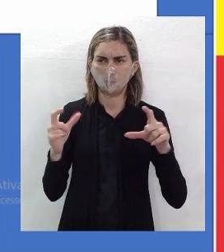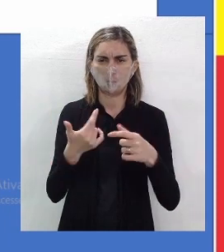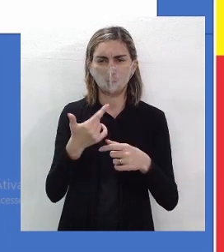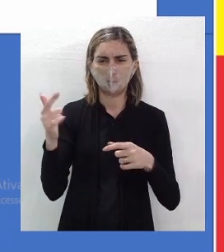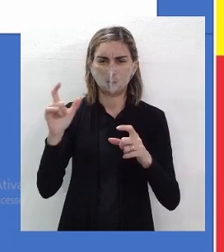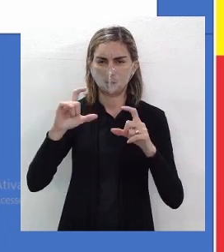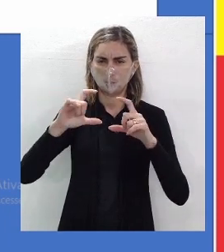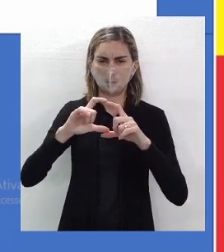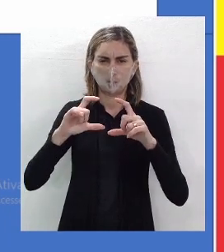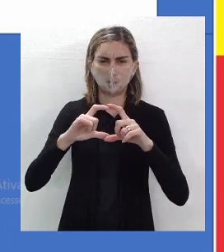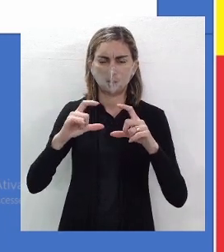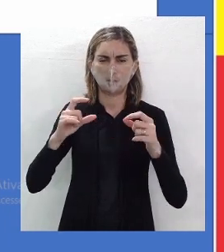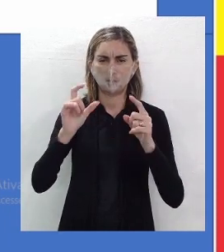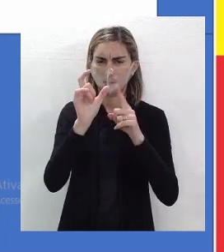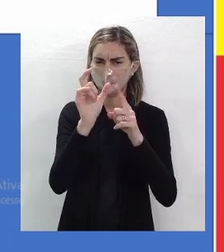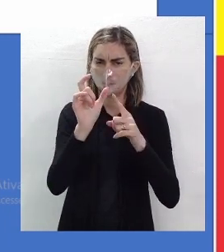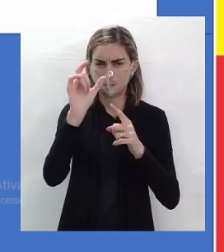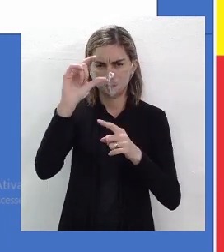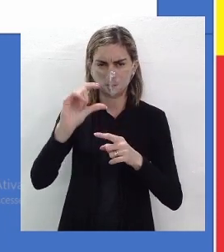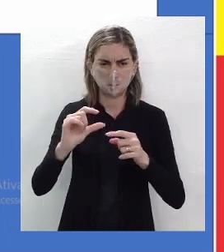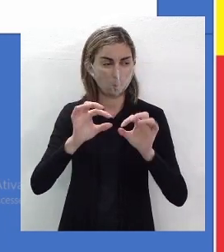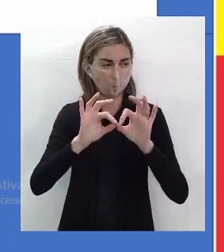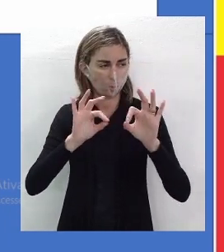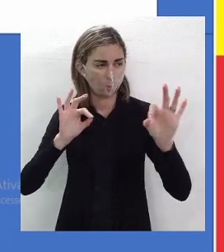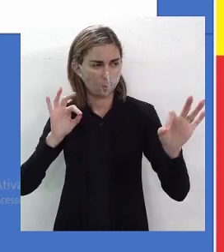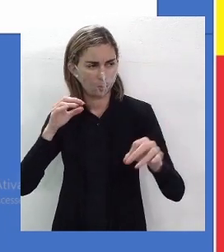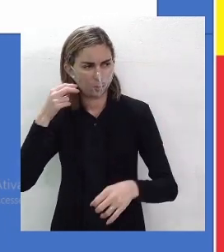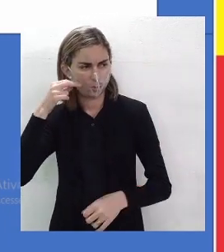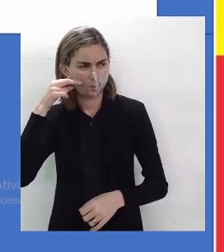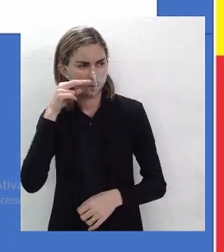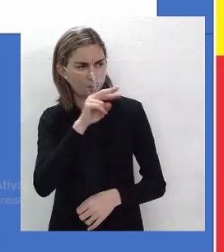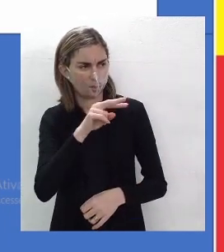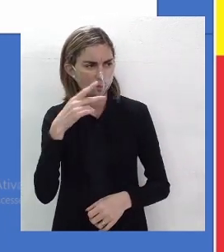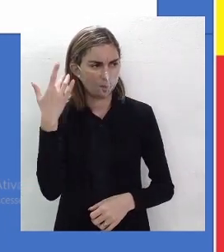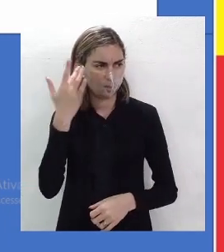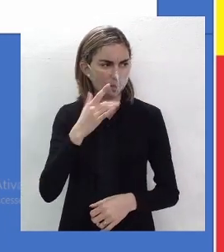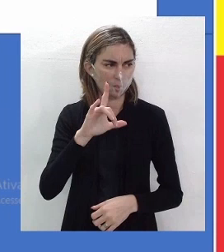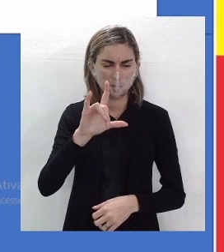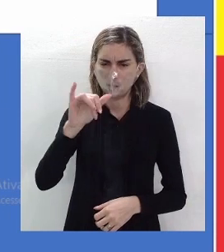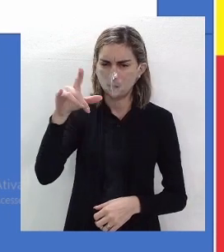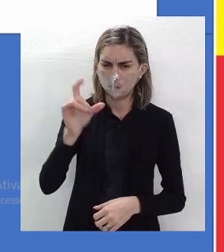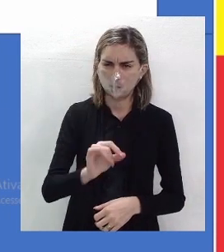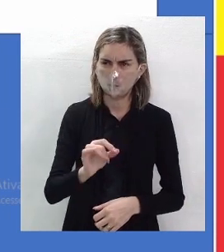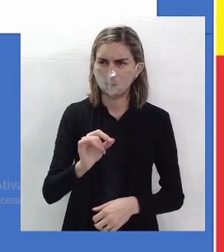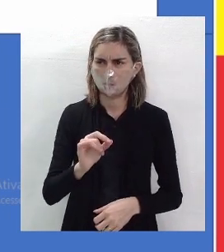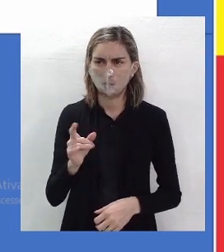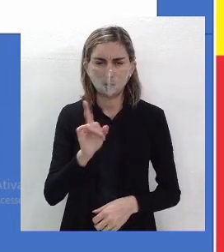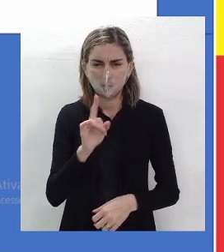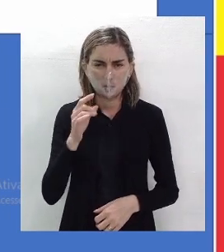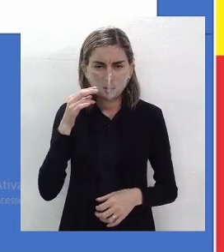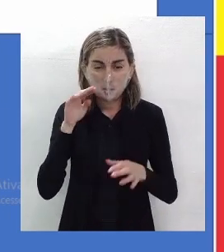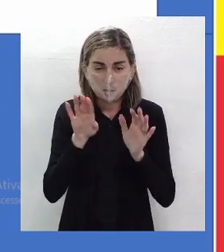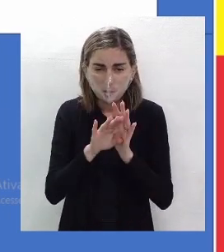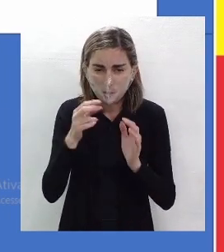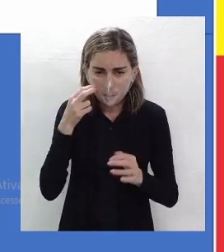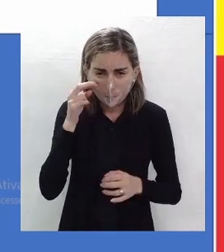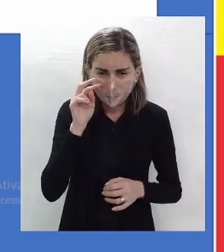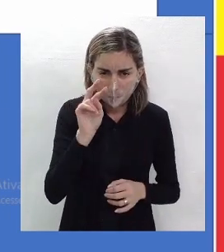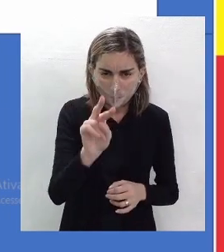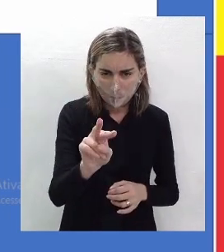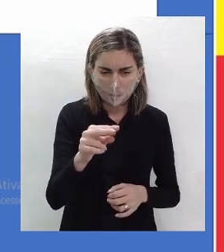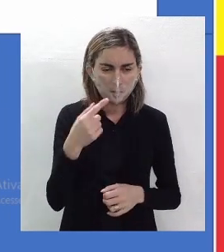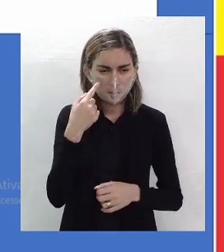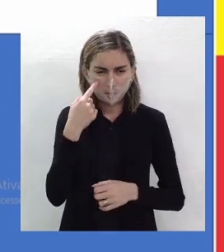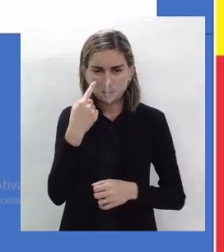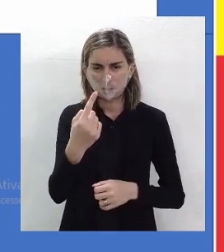palavras menores. De longe, você pode até achar que é lixo, lixo, lixo, lixo. Mas quando você chega perto